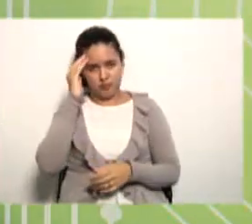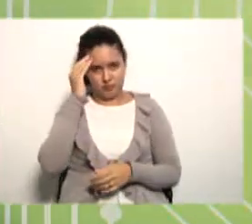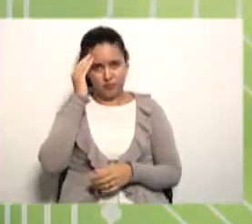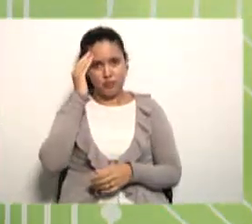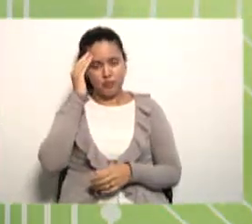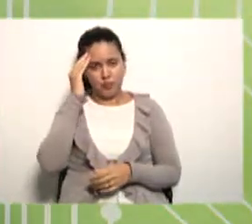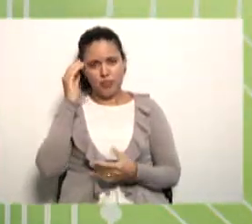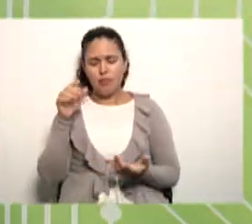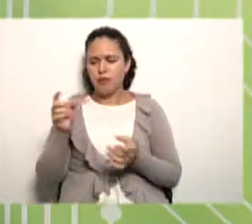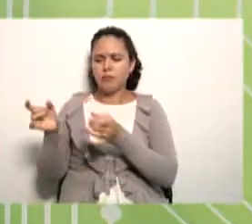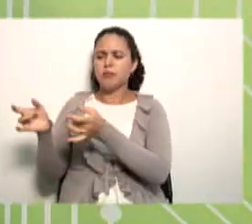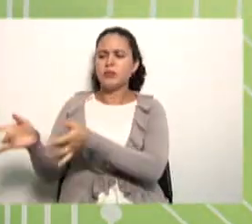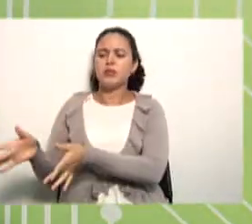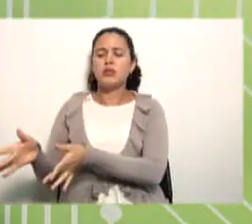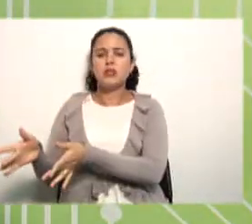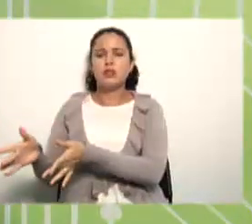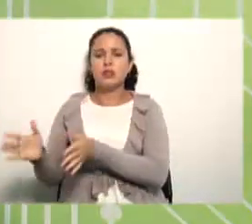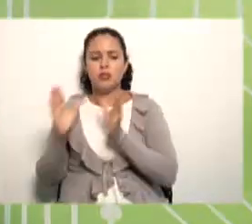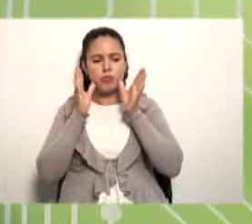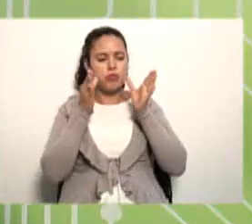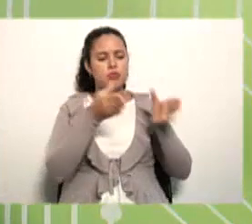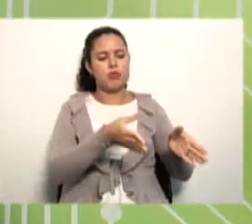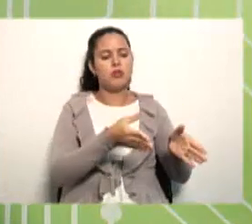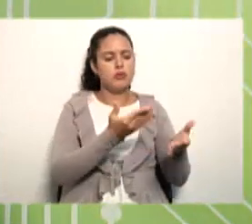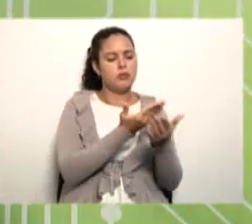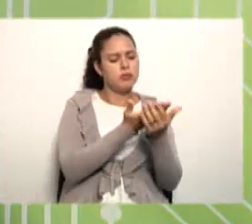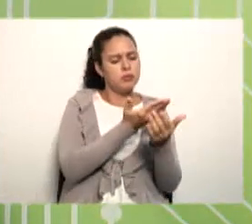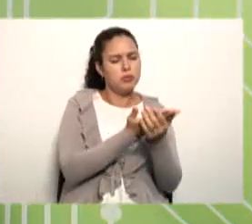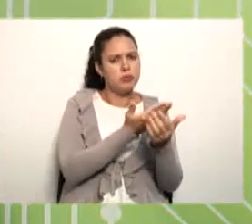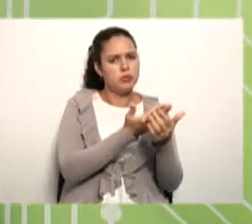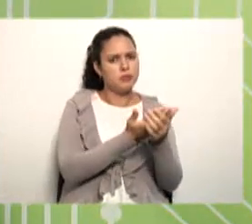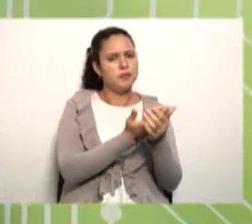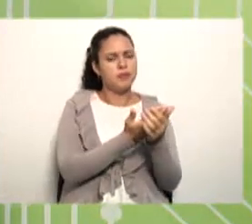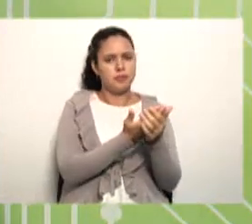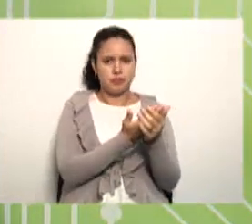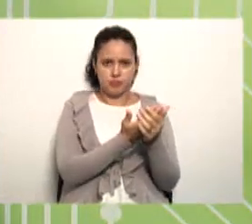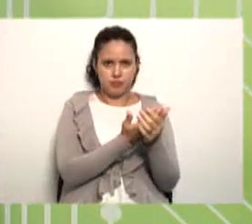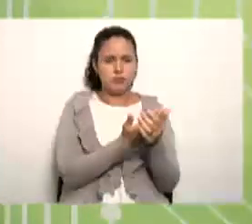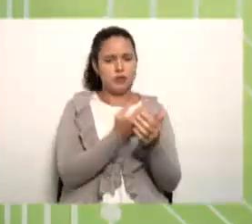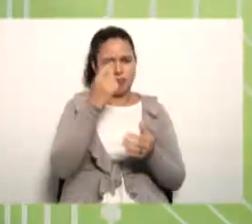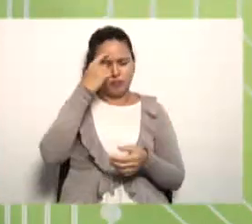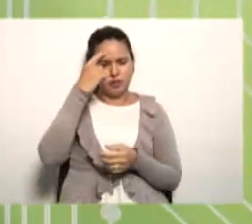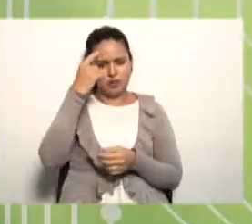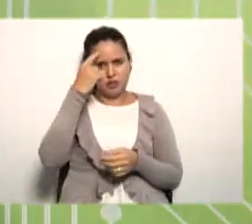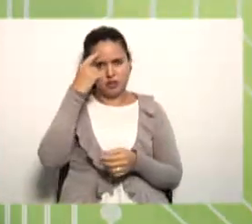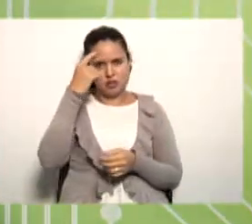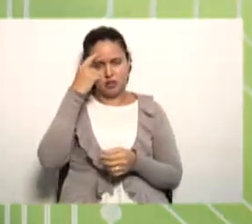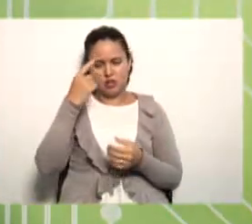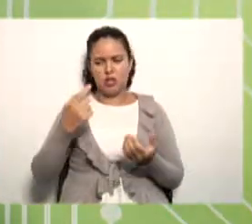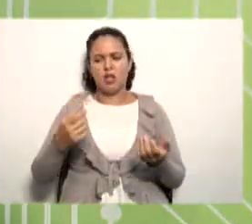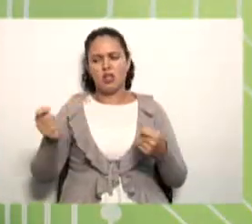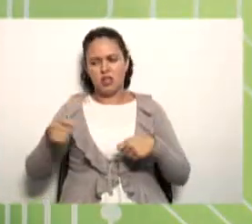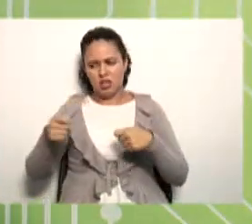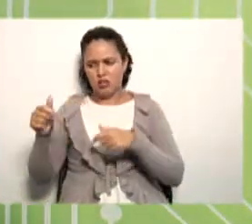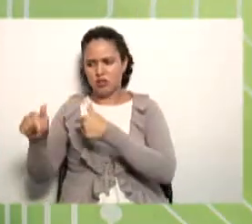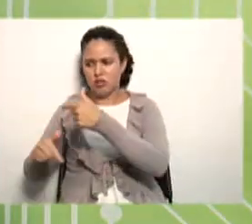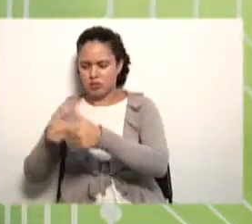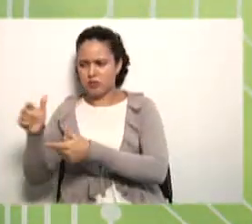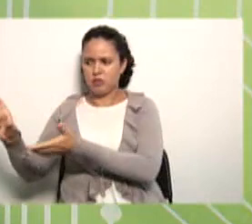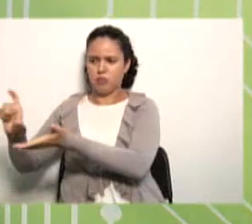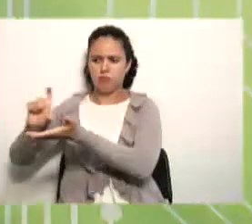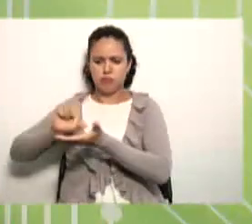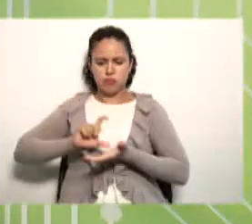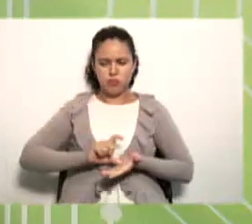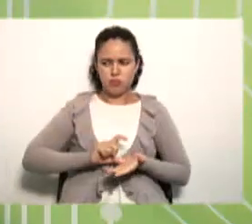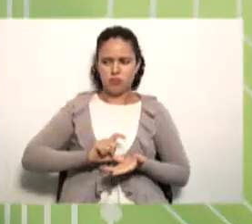você abandonou. E quanto vale aquilo que você abandonou? Às vezes você poderia estar ganhando um bom salário, trabalhando todas